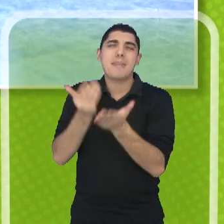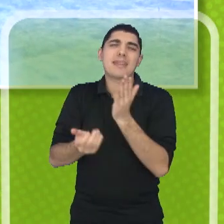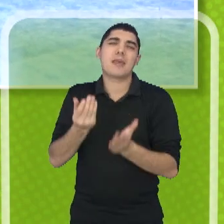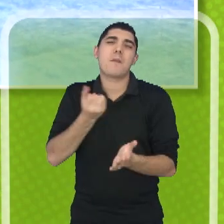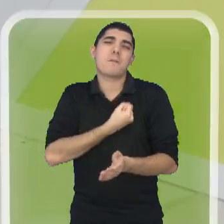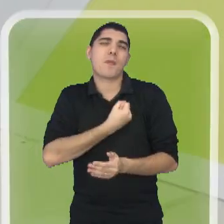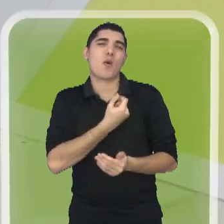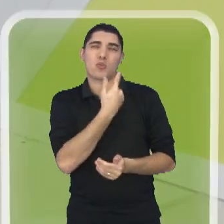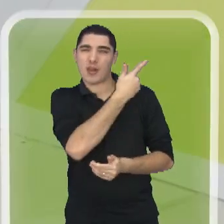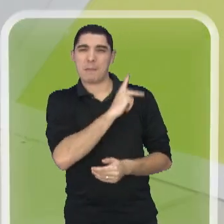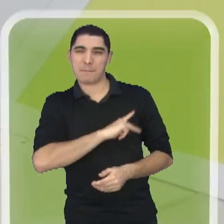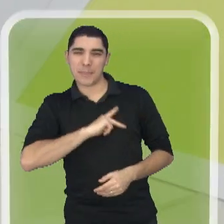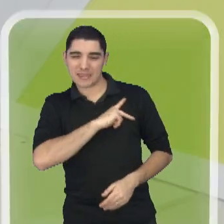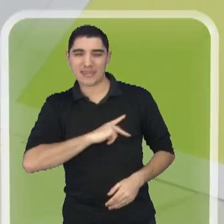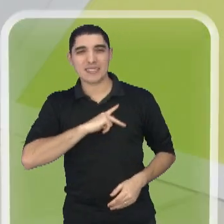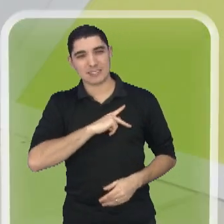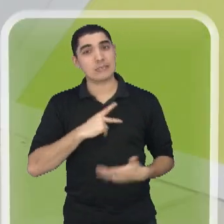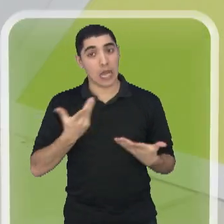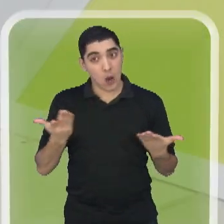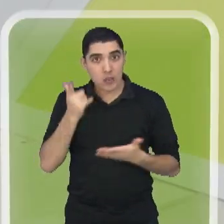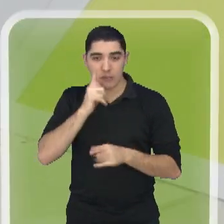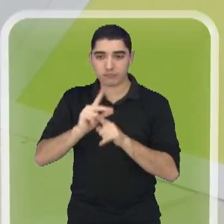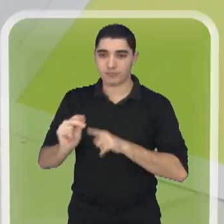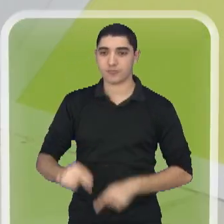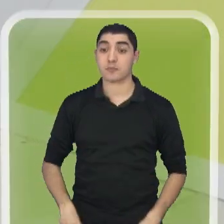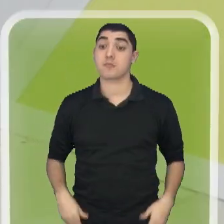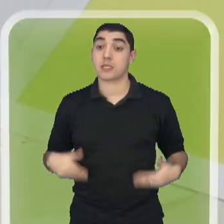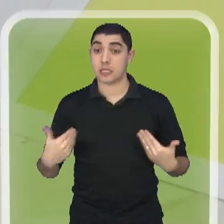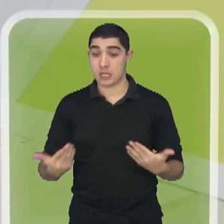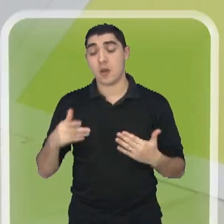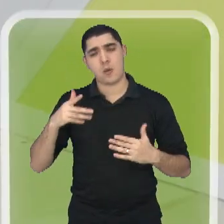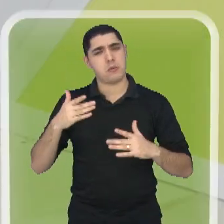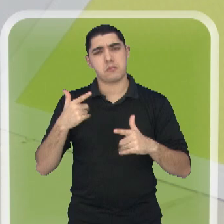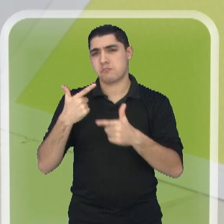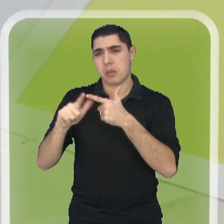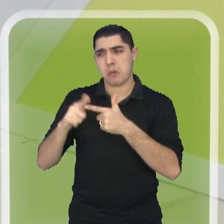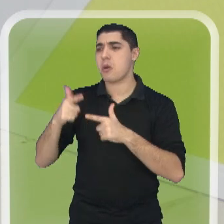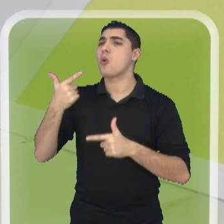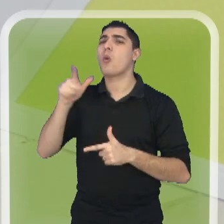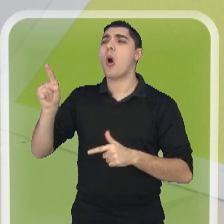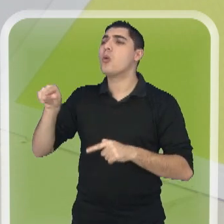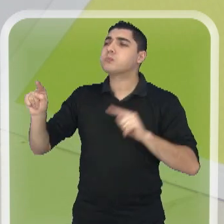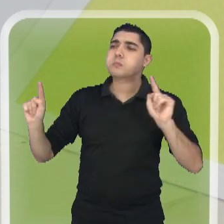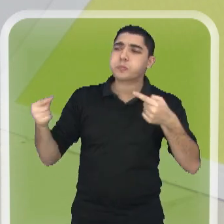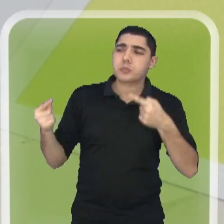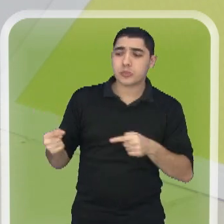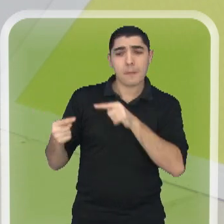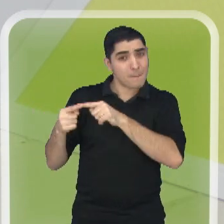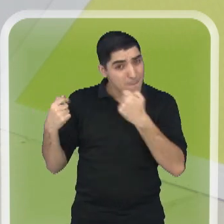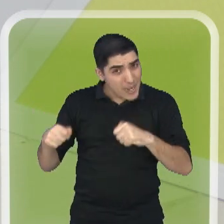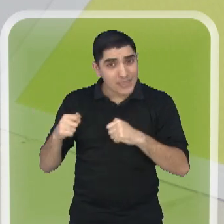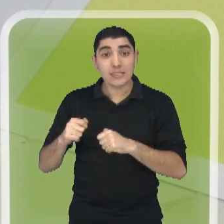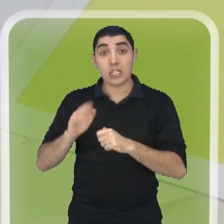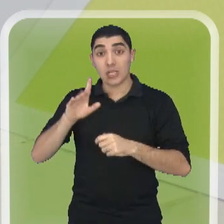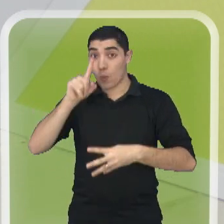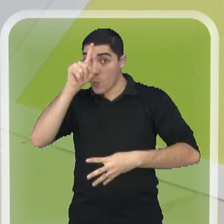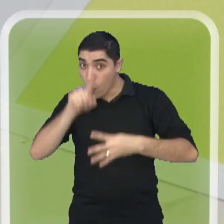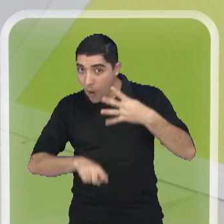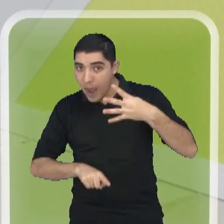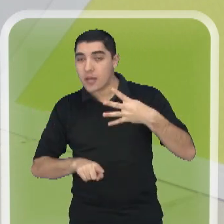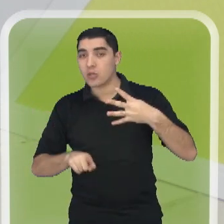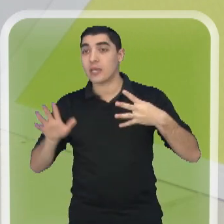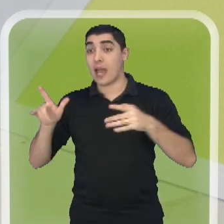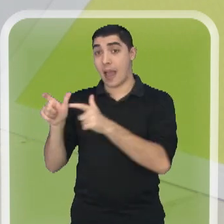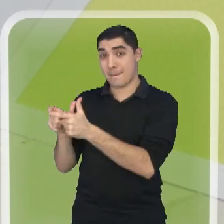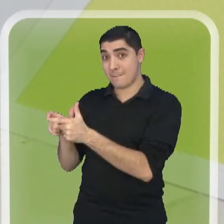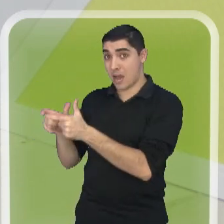de casa. E o São José precisa fazer o resultado, independente do adversário, precisa fazer, porque, como eu disse, já jogou 4 vezes, a maioria dos times